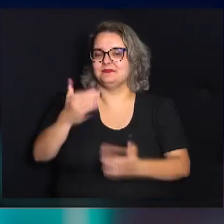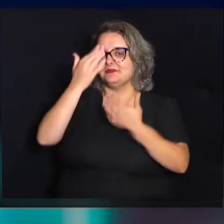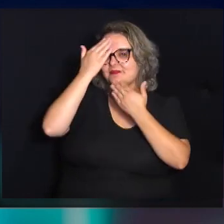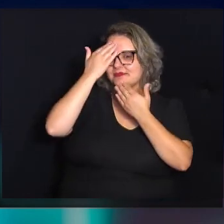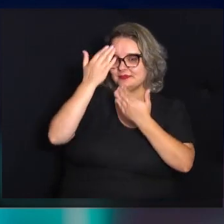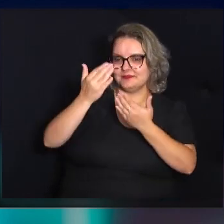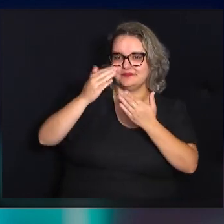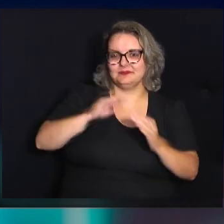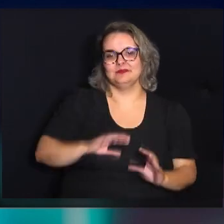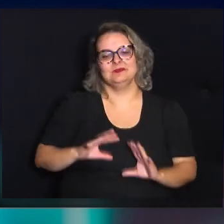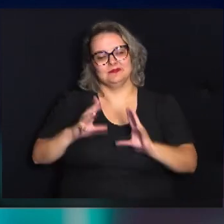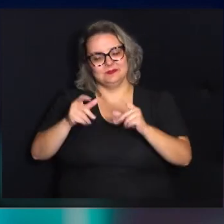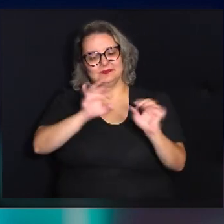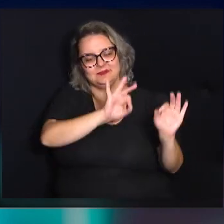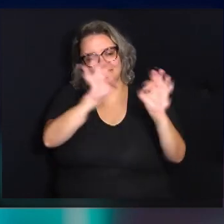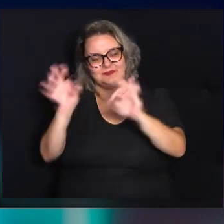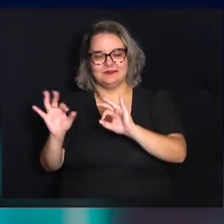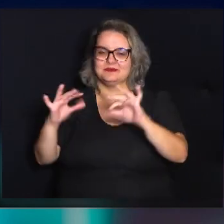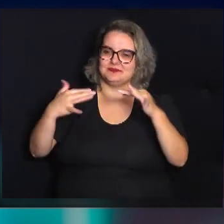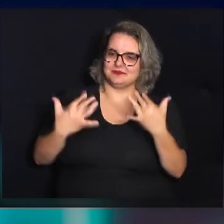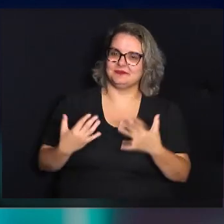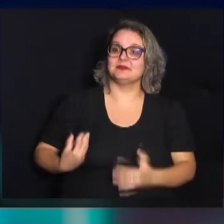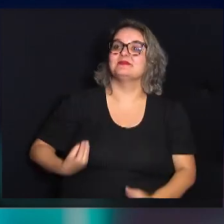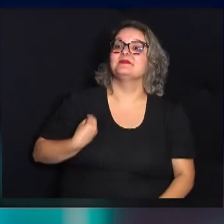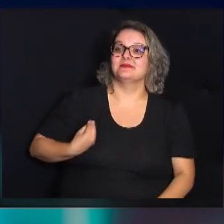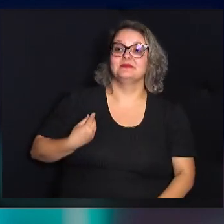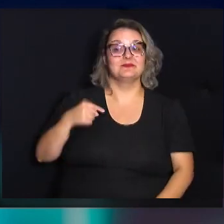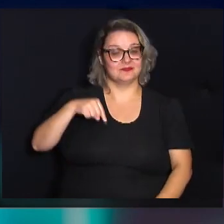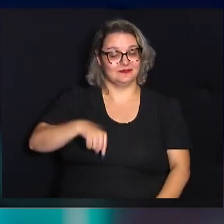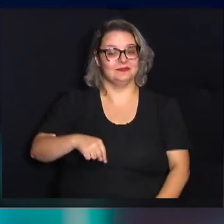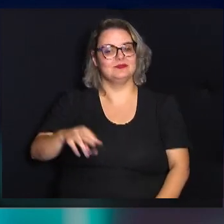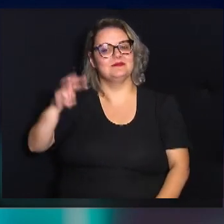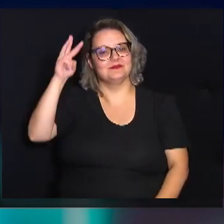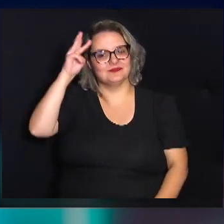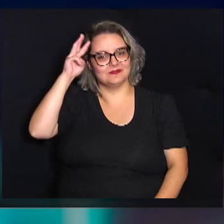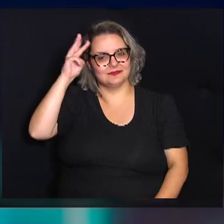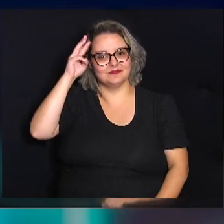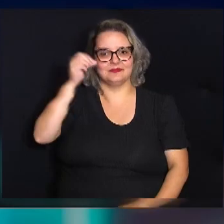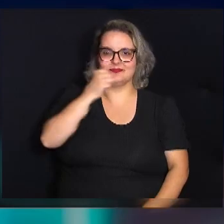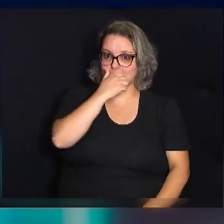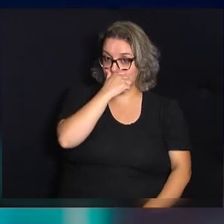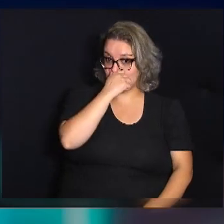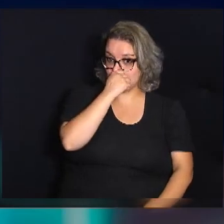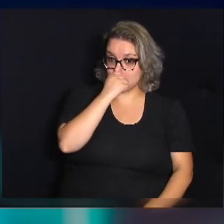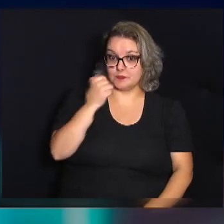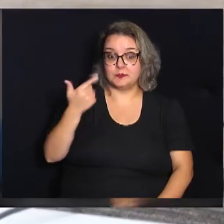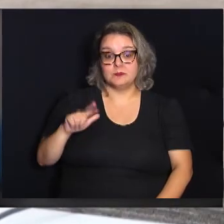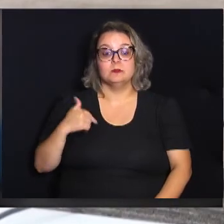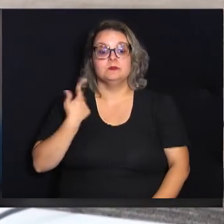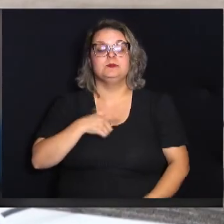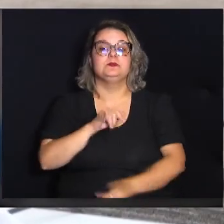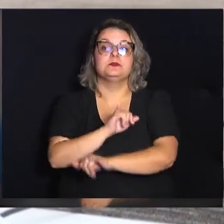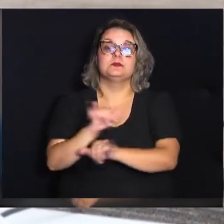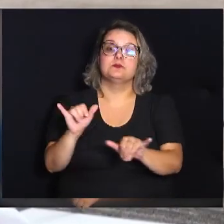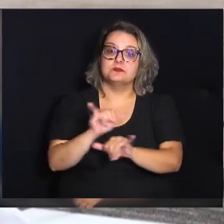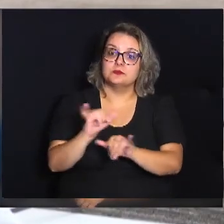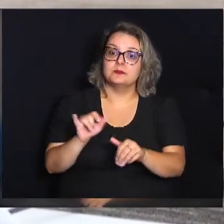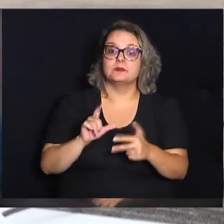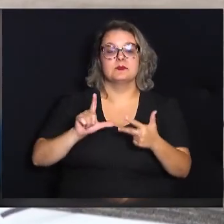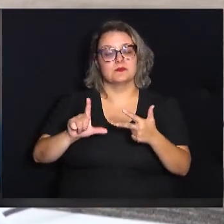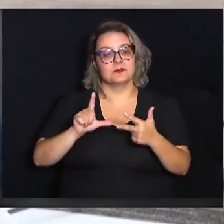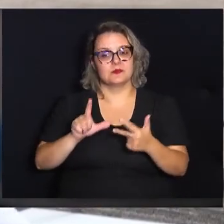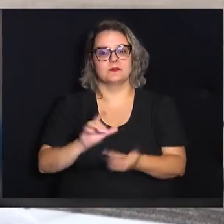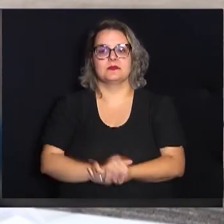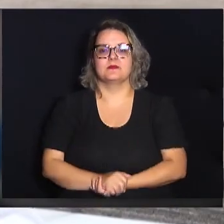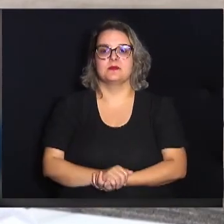tempo tão curto, a população se adaptar a viver a 52 graus. O vereador Paulo